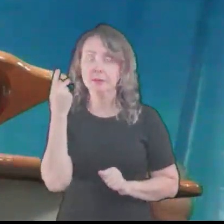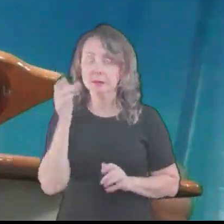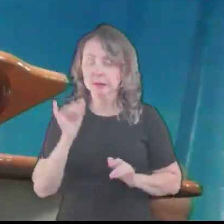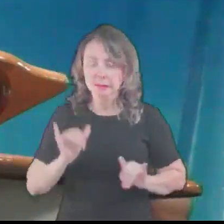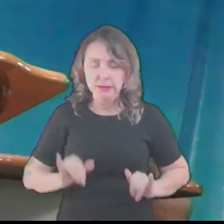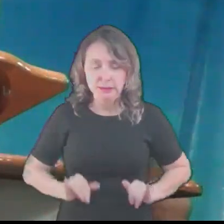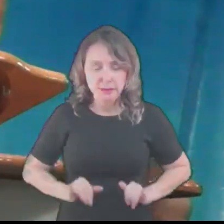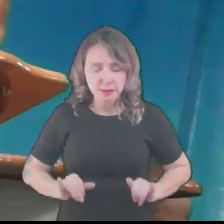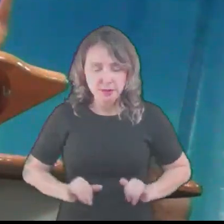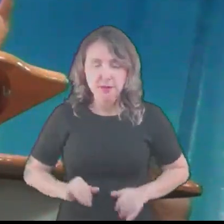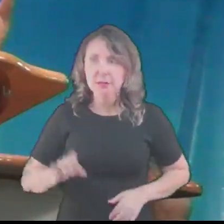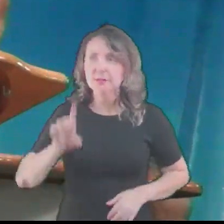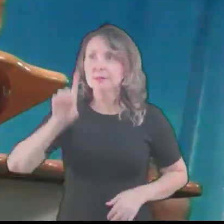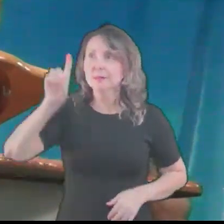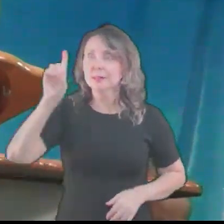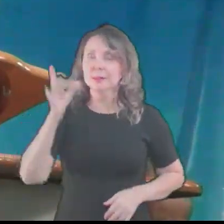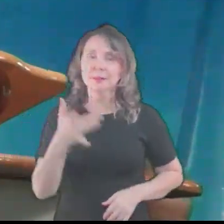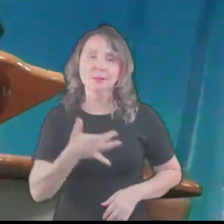compadecerá.